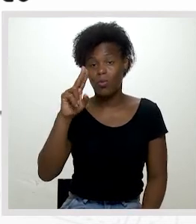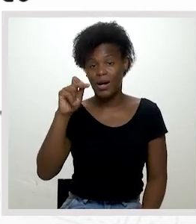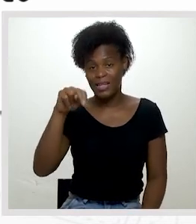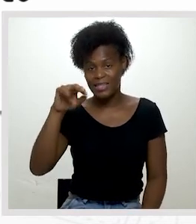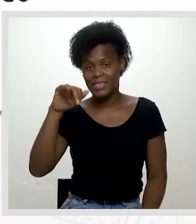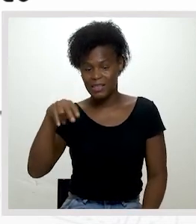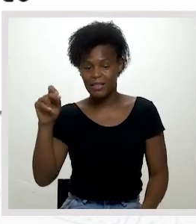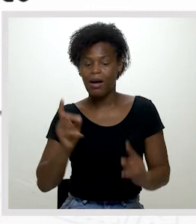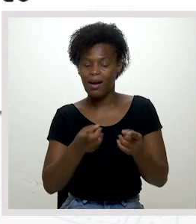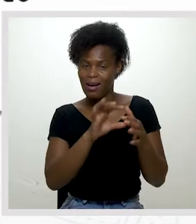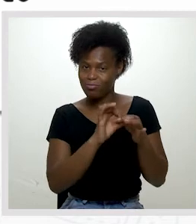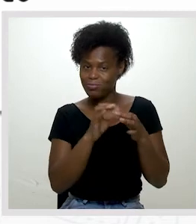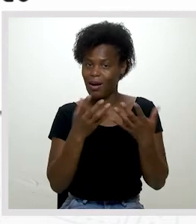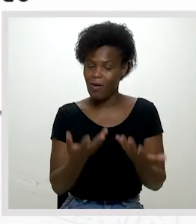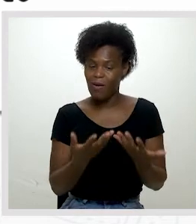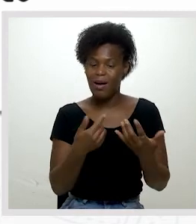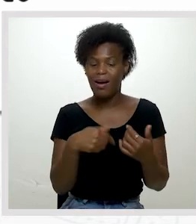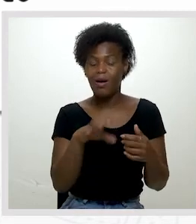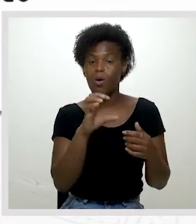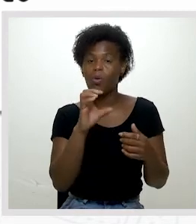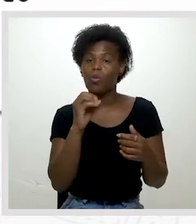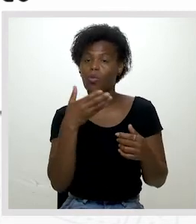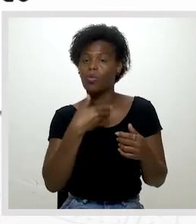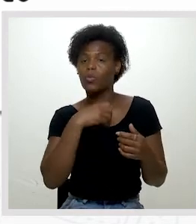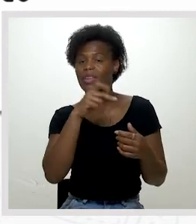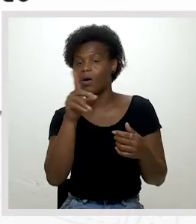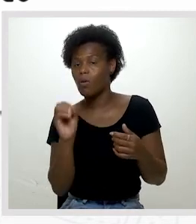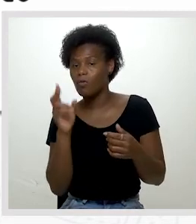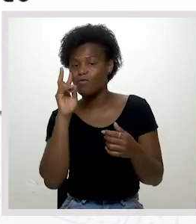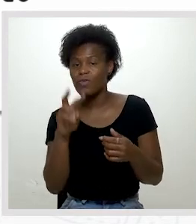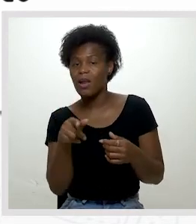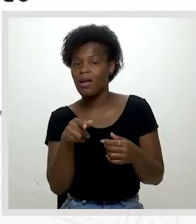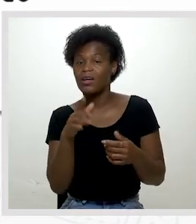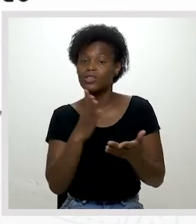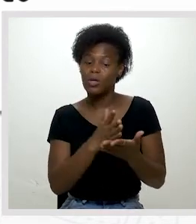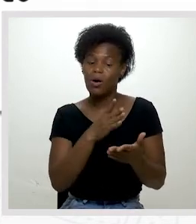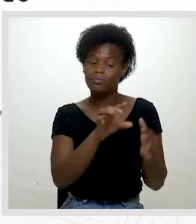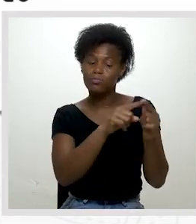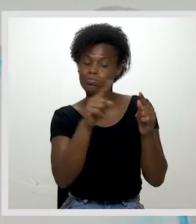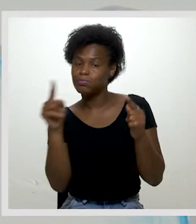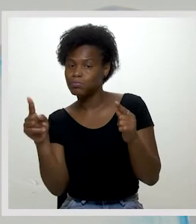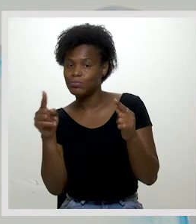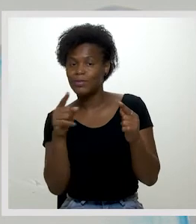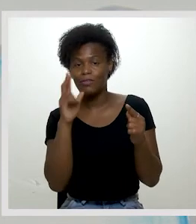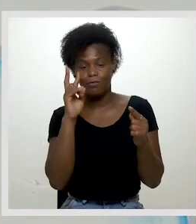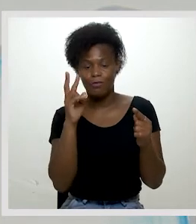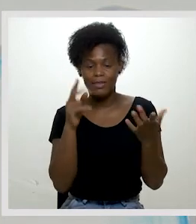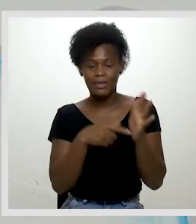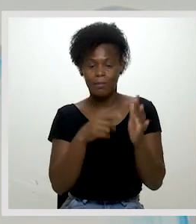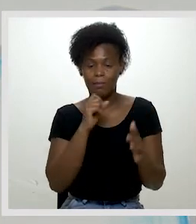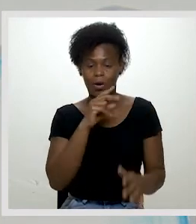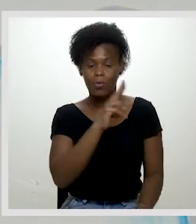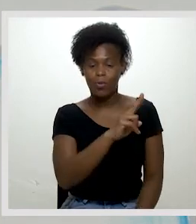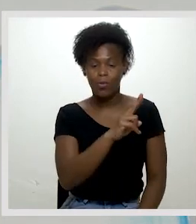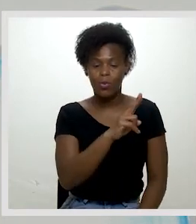complementar, nesse caso, este codão que nós estamos a ver aqui, é só tirar aqui a complementaridade, porque vocês podem ver, o